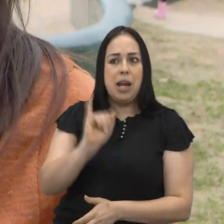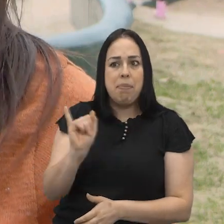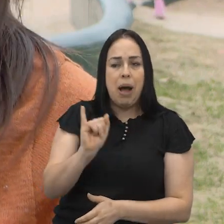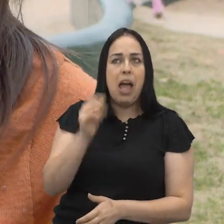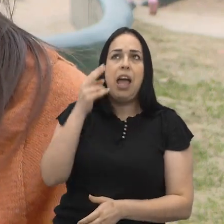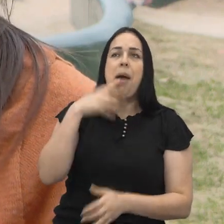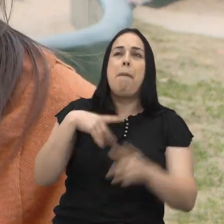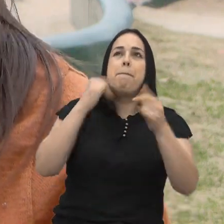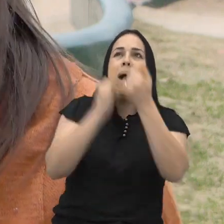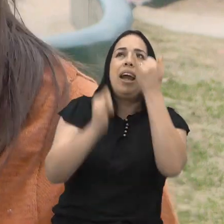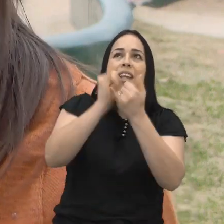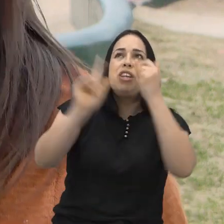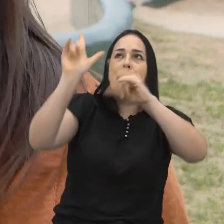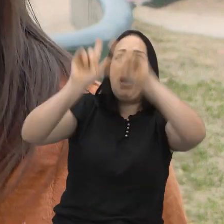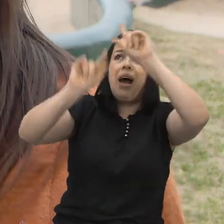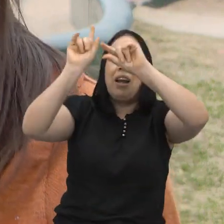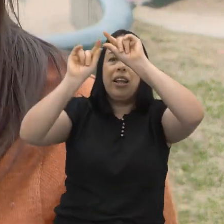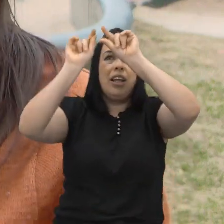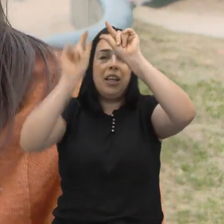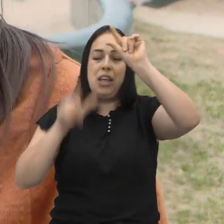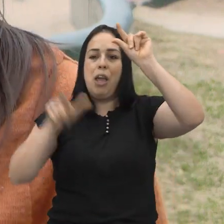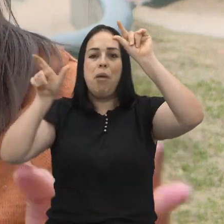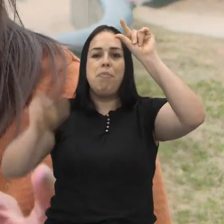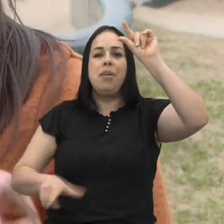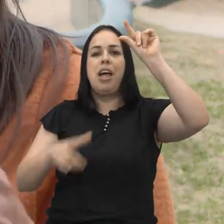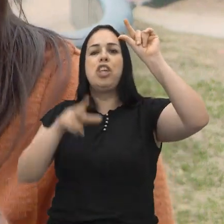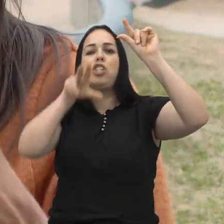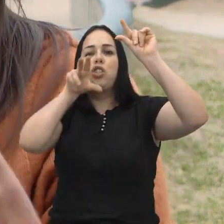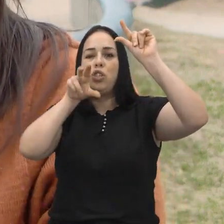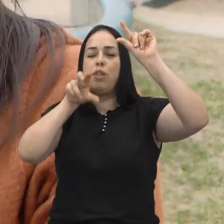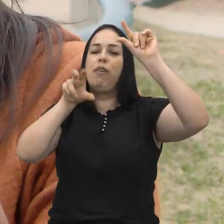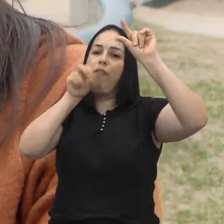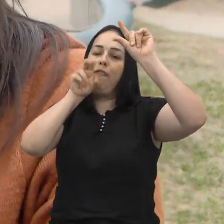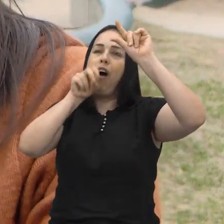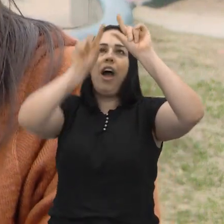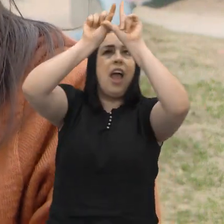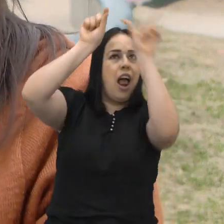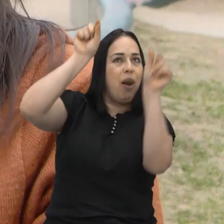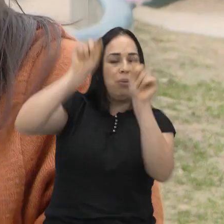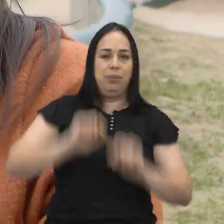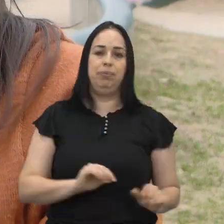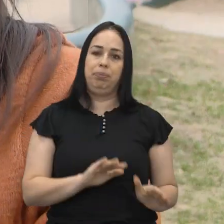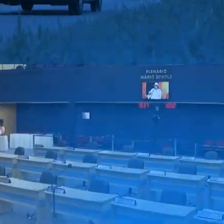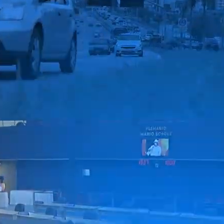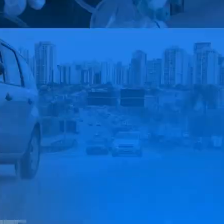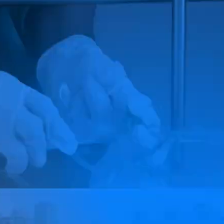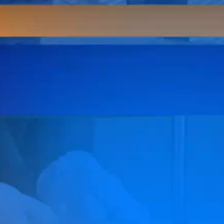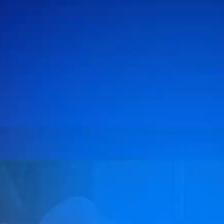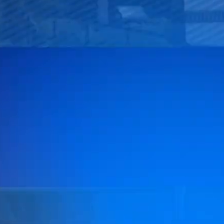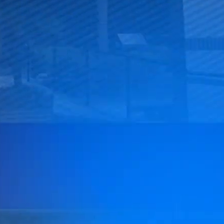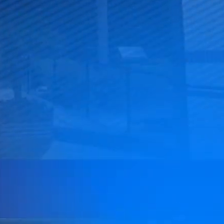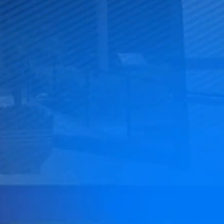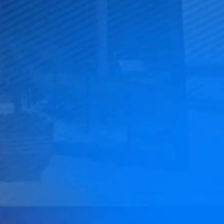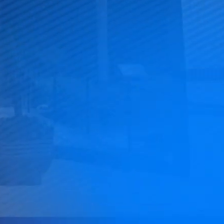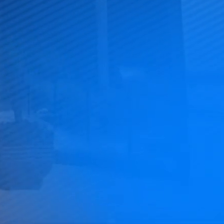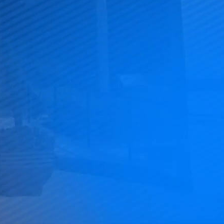mundo que ela fala ah minha irmã a minha irmã é estrelinha Olha lá pro céu e sempre tem uma estrela do lado da Lua incrível